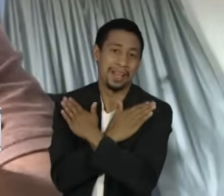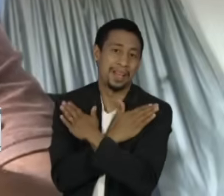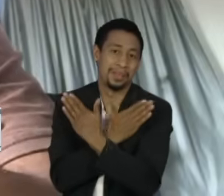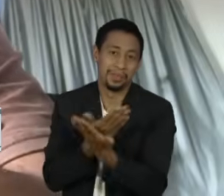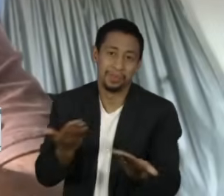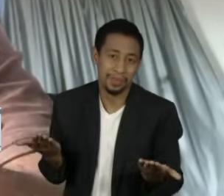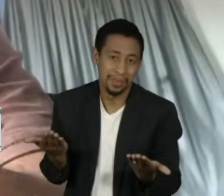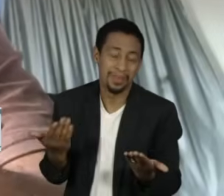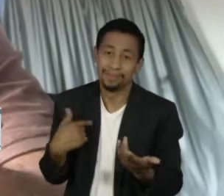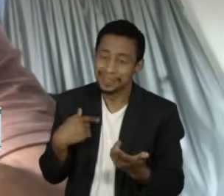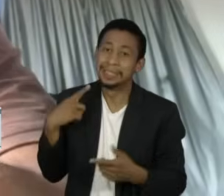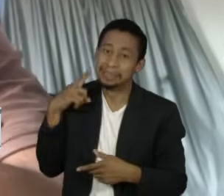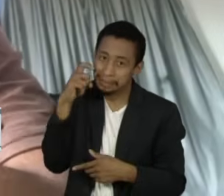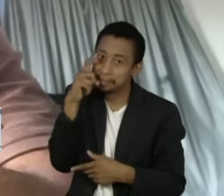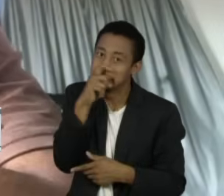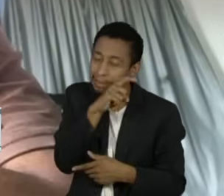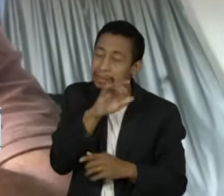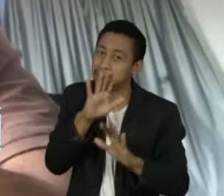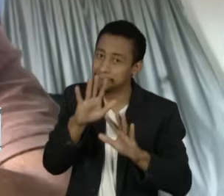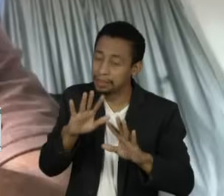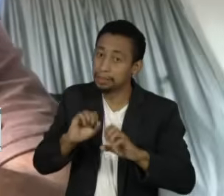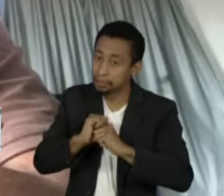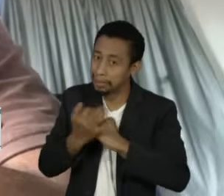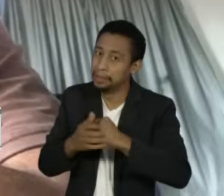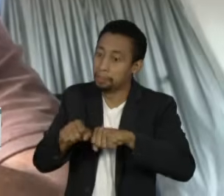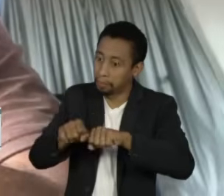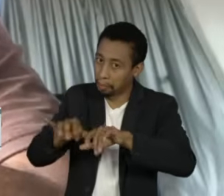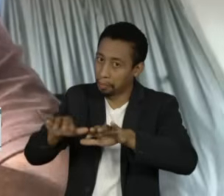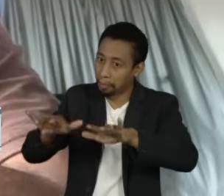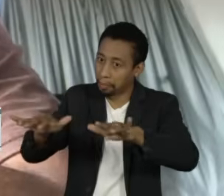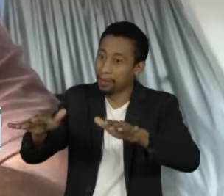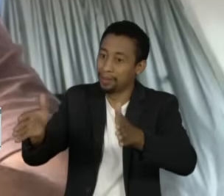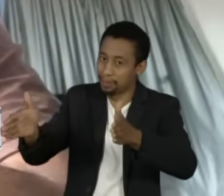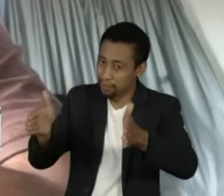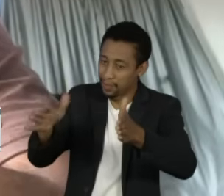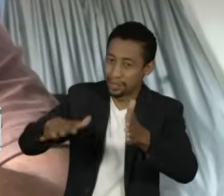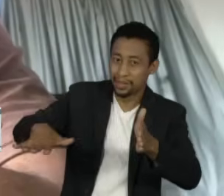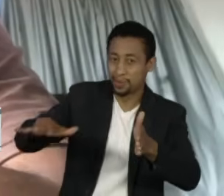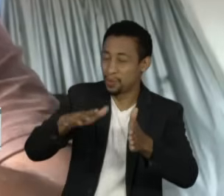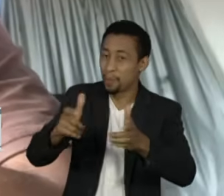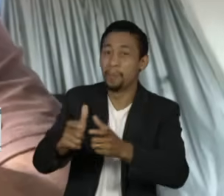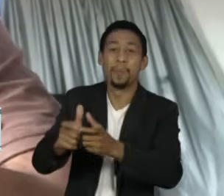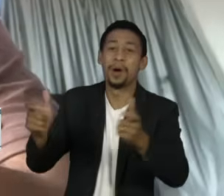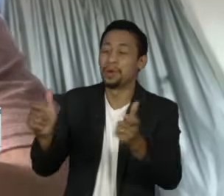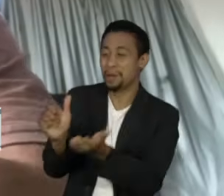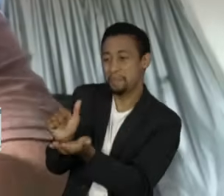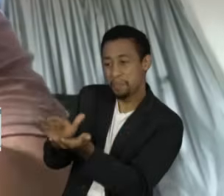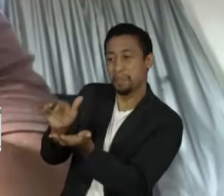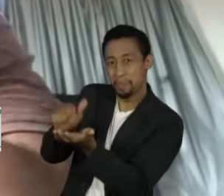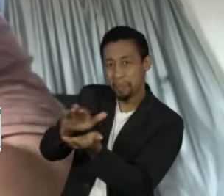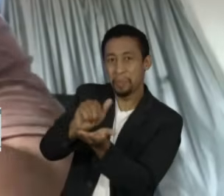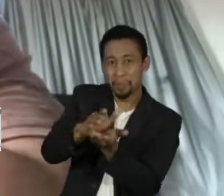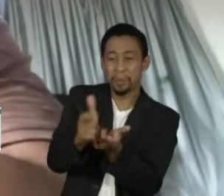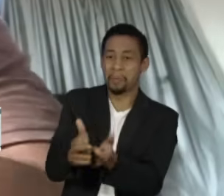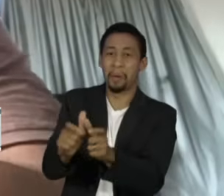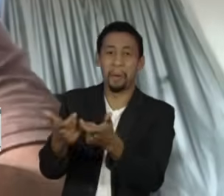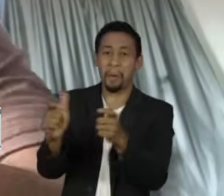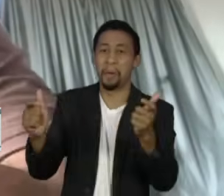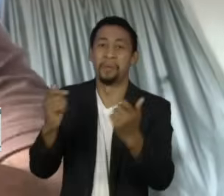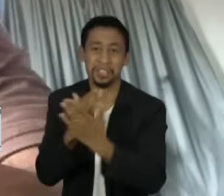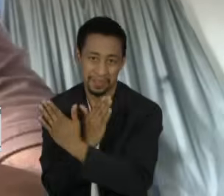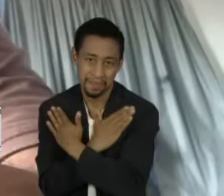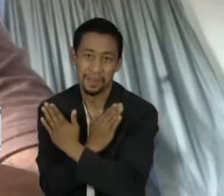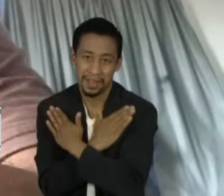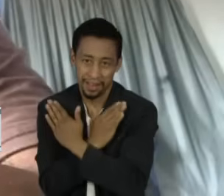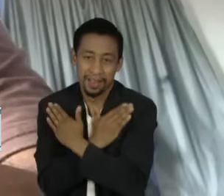algumas dificuldades, e eu acho que a pandemia ela acabou agravando isso. E aí como a gente tem um alcance, graças a Deus, assim, muito grande dentro do Instagram, a